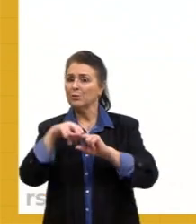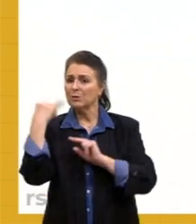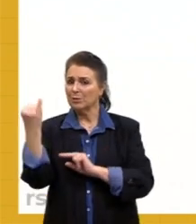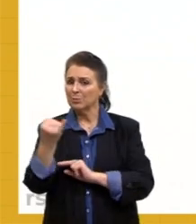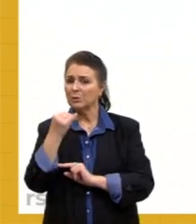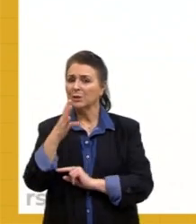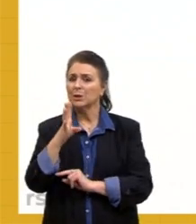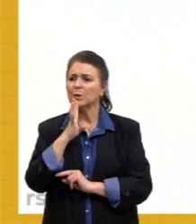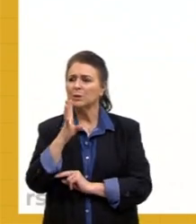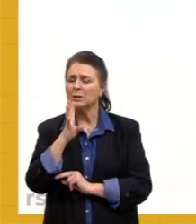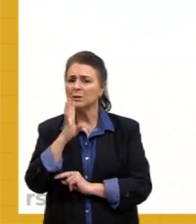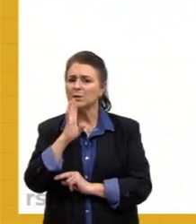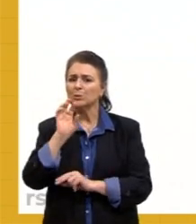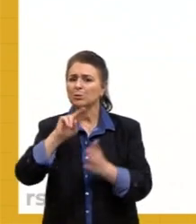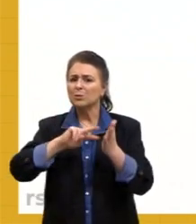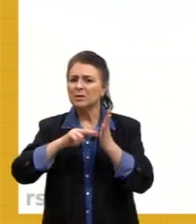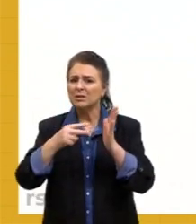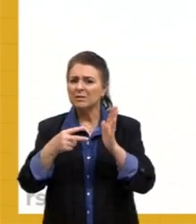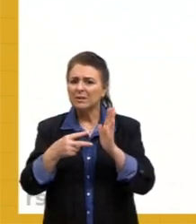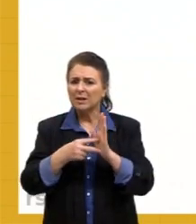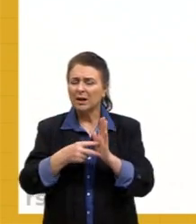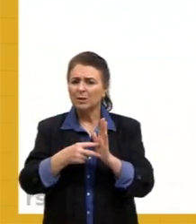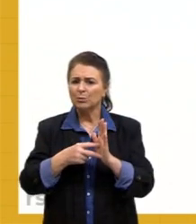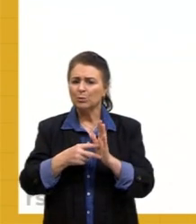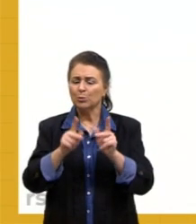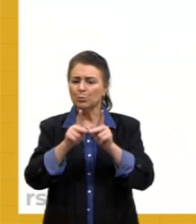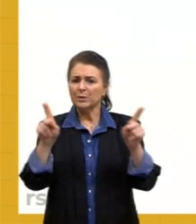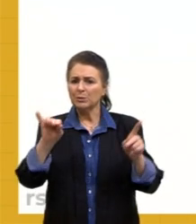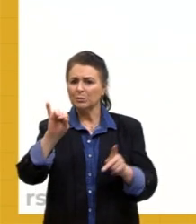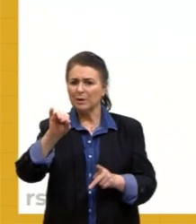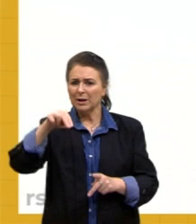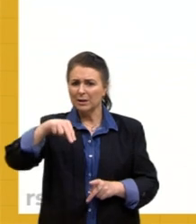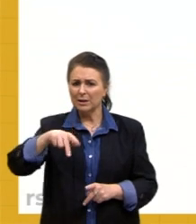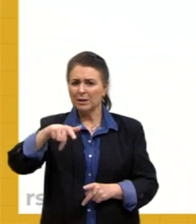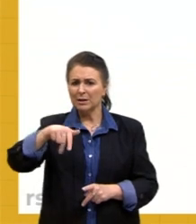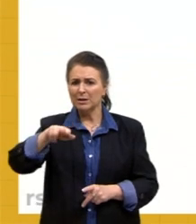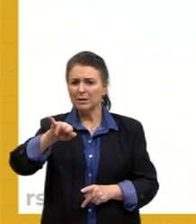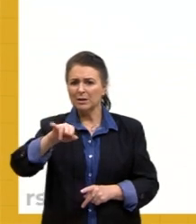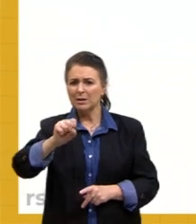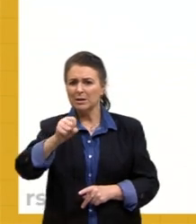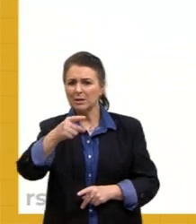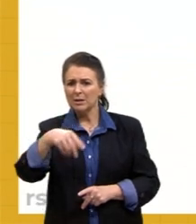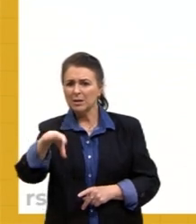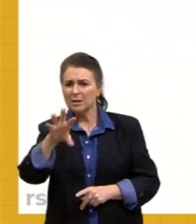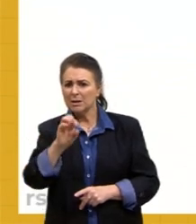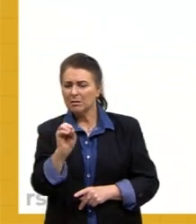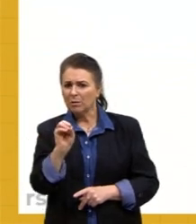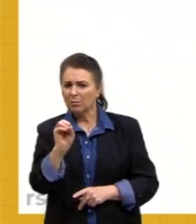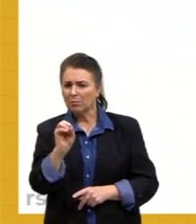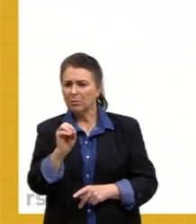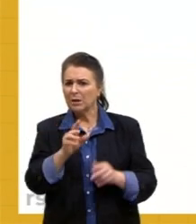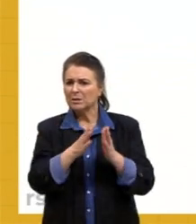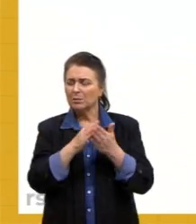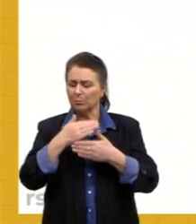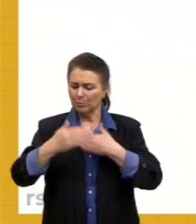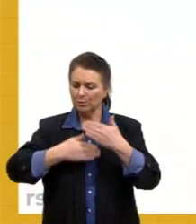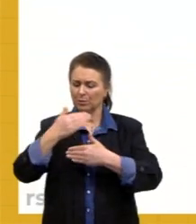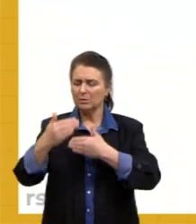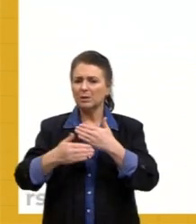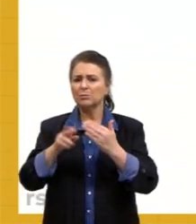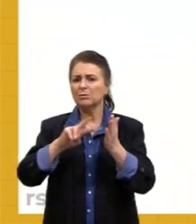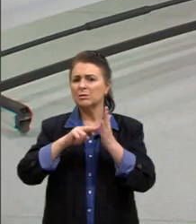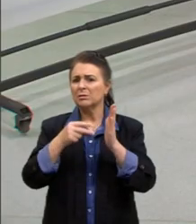foi a inquisição né E daí eu vou deixar para te falar um pouquinho aí para gente sobre esse processo aí de inquisição